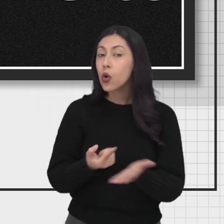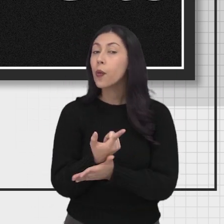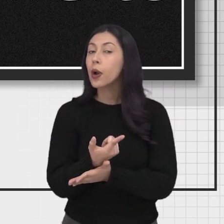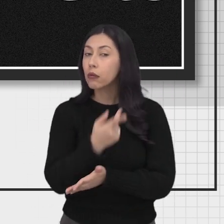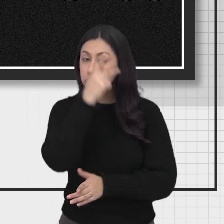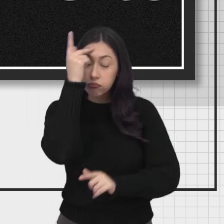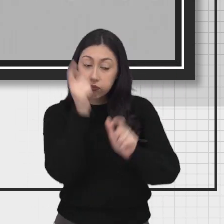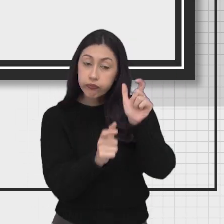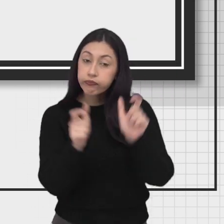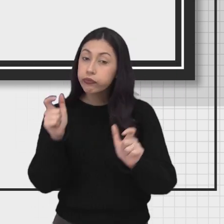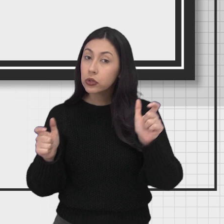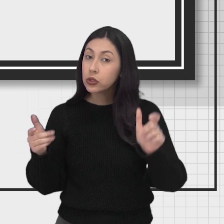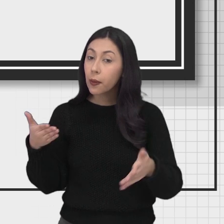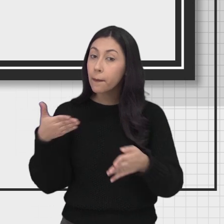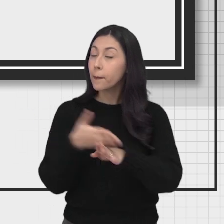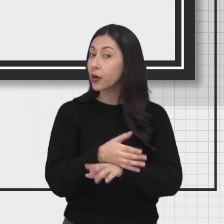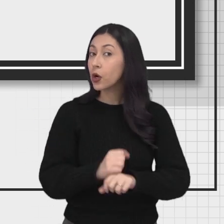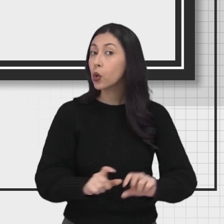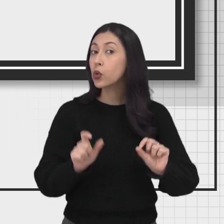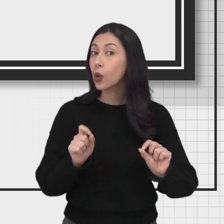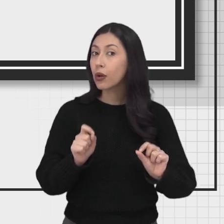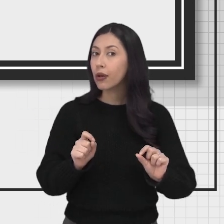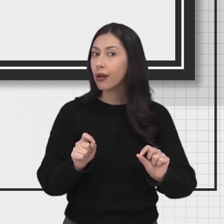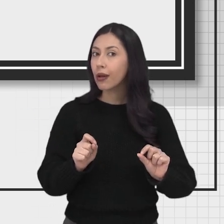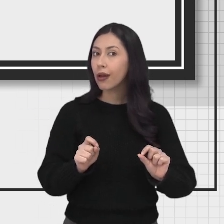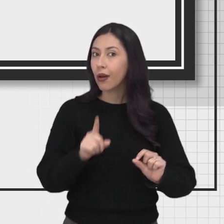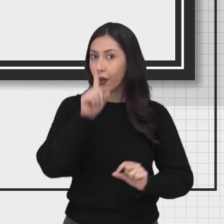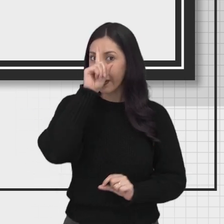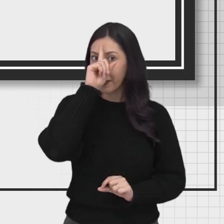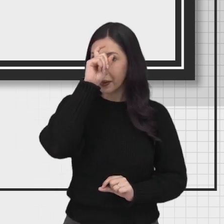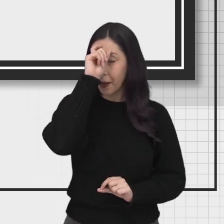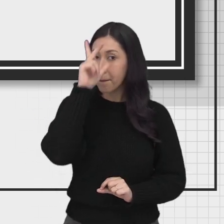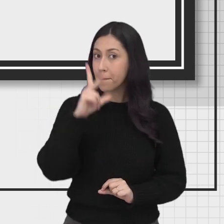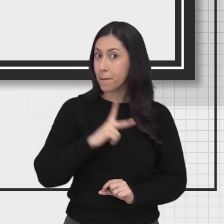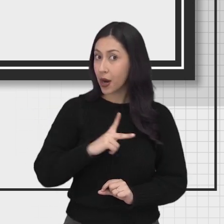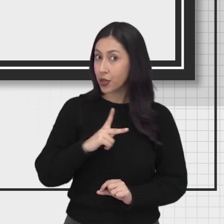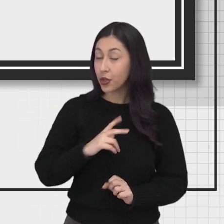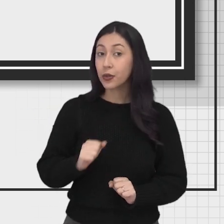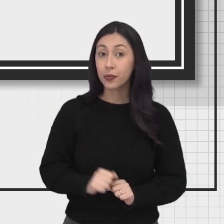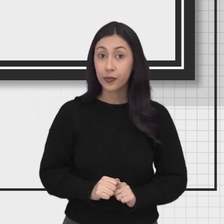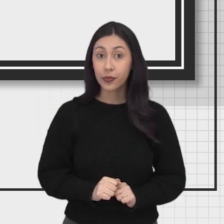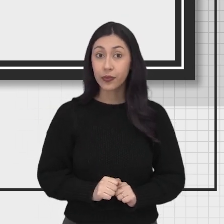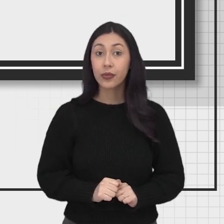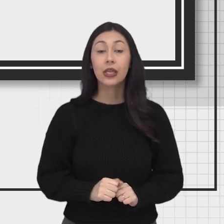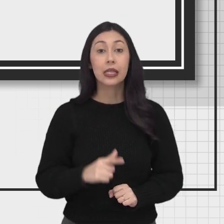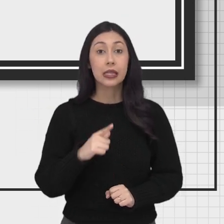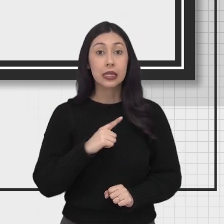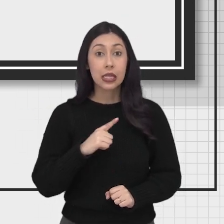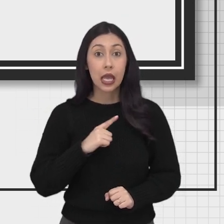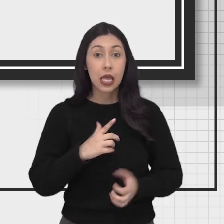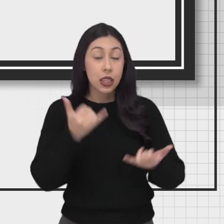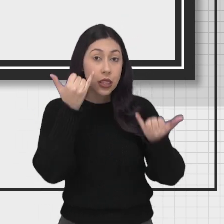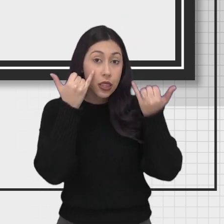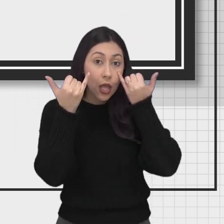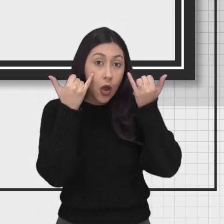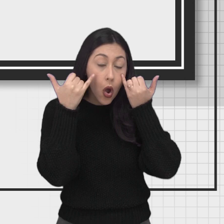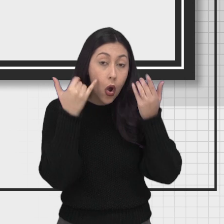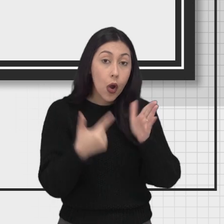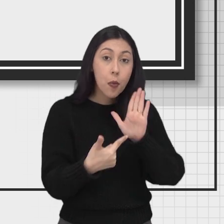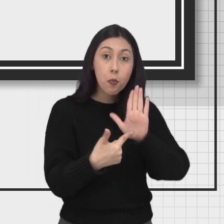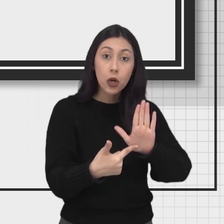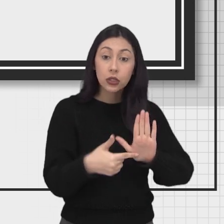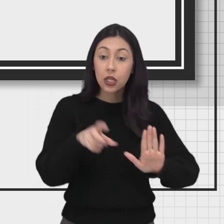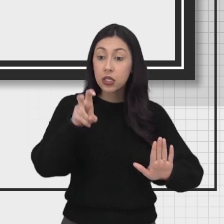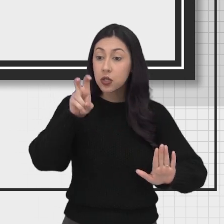muitos brasileiros, os planos de saúde. Olha só, esses dados da Agência Nacional de Saúde Suplementar mostraram que mais de